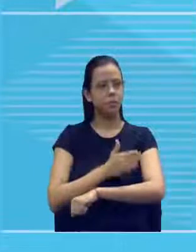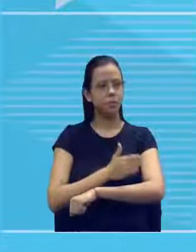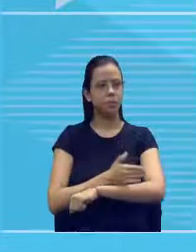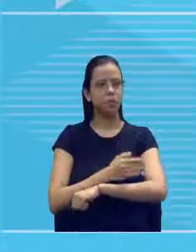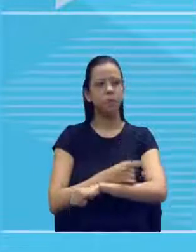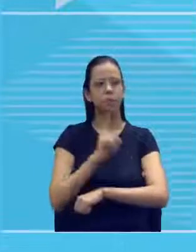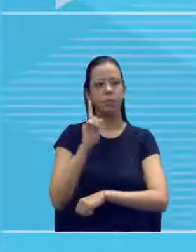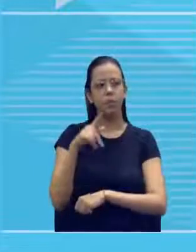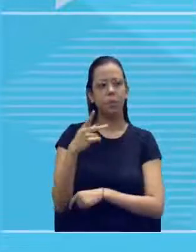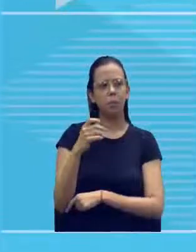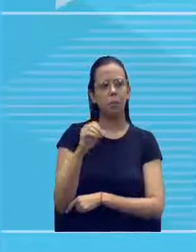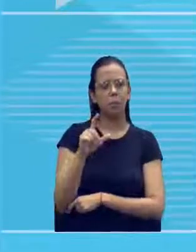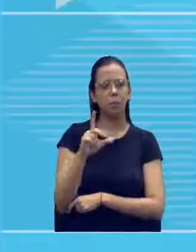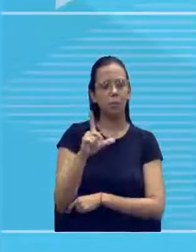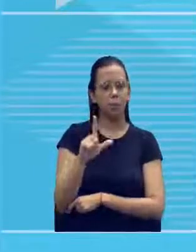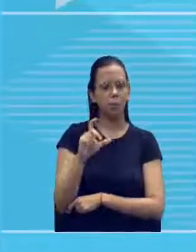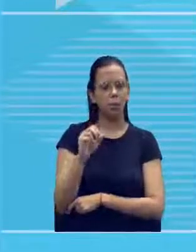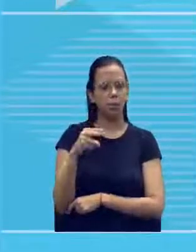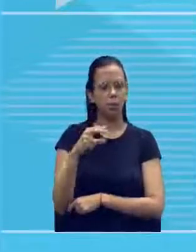polonês, né?